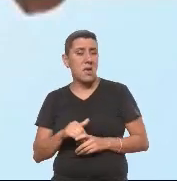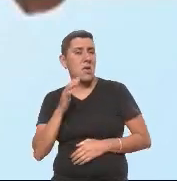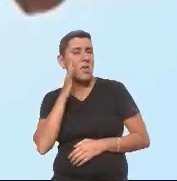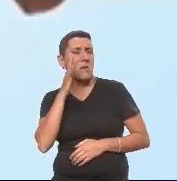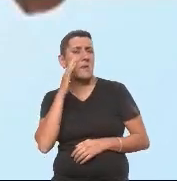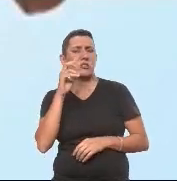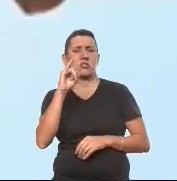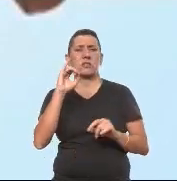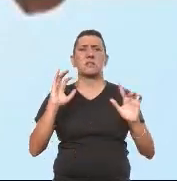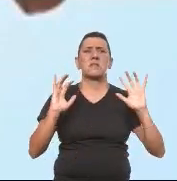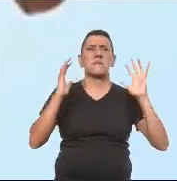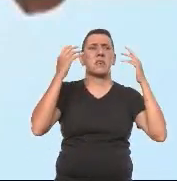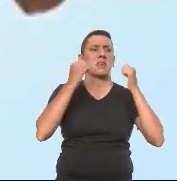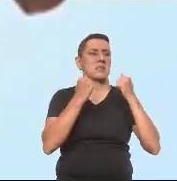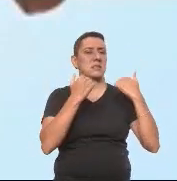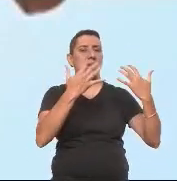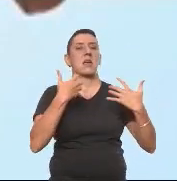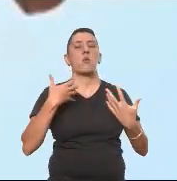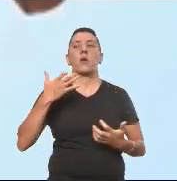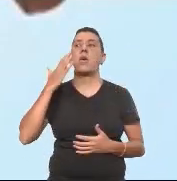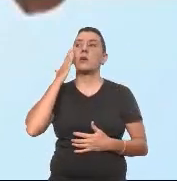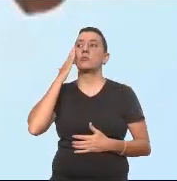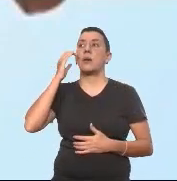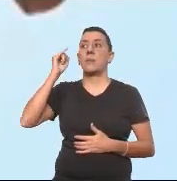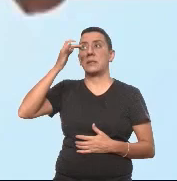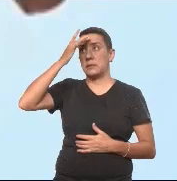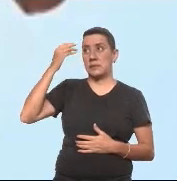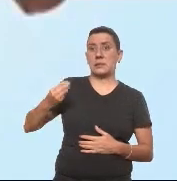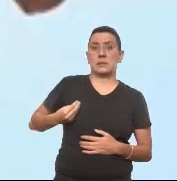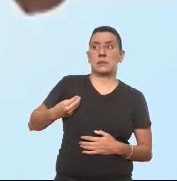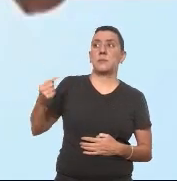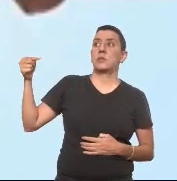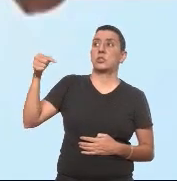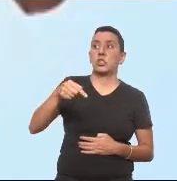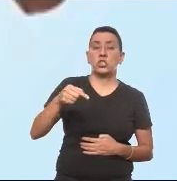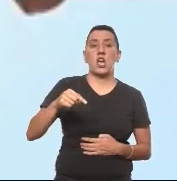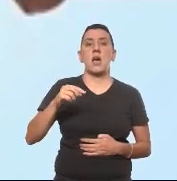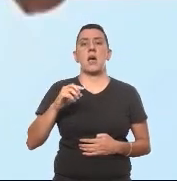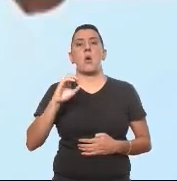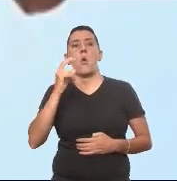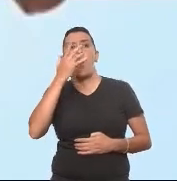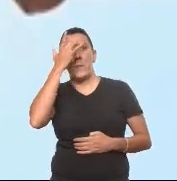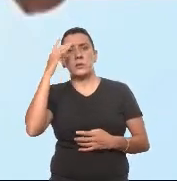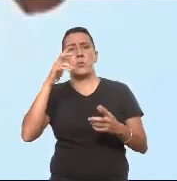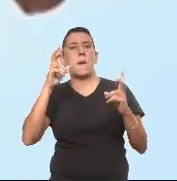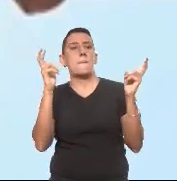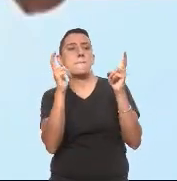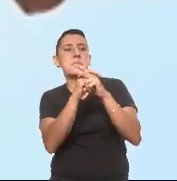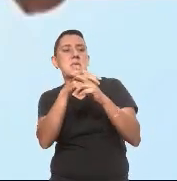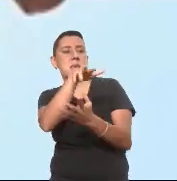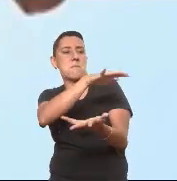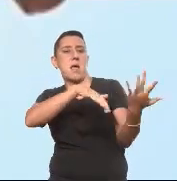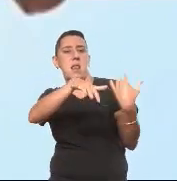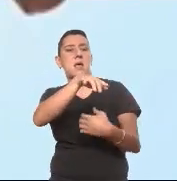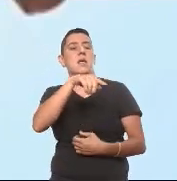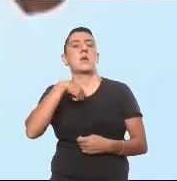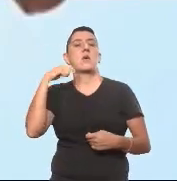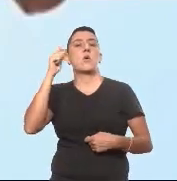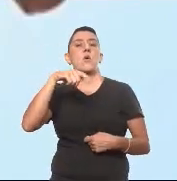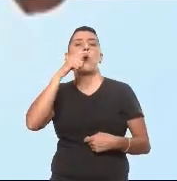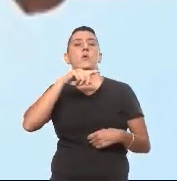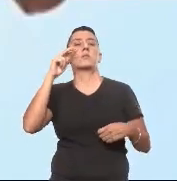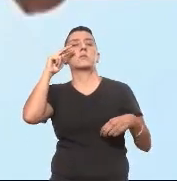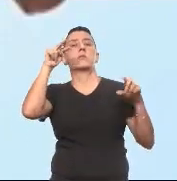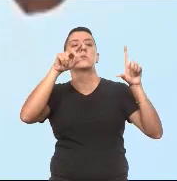preciso saber exatamente determinada a pessoa o que que ela que se ela cometeu algum crime alguma coisa se ela está circulando nas grandes Multidões